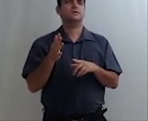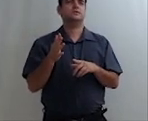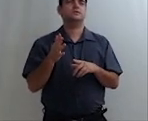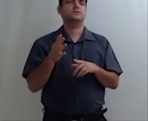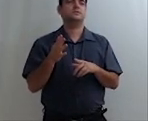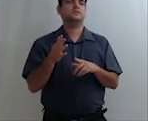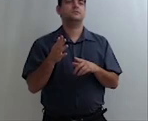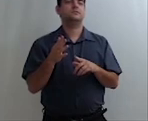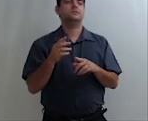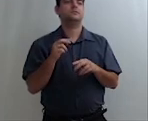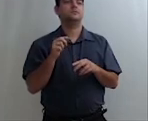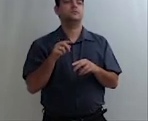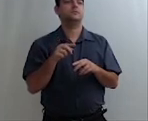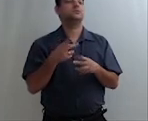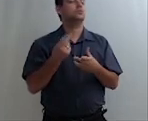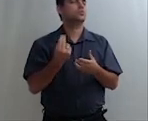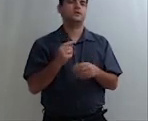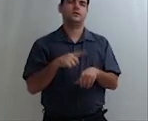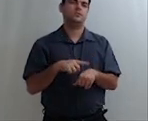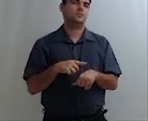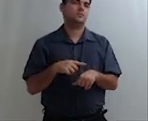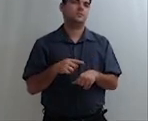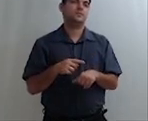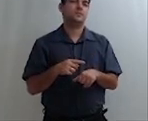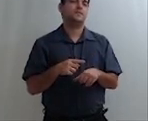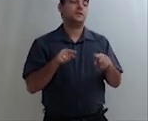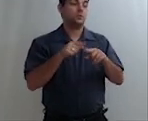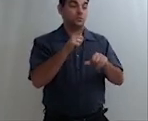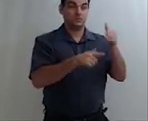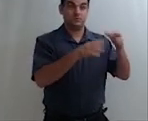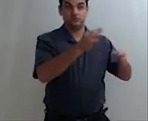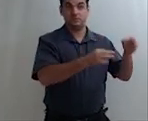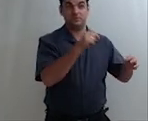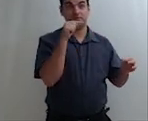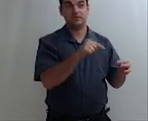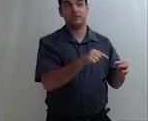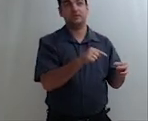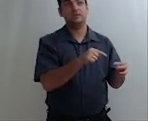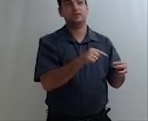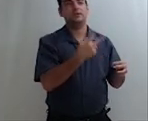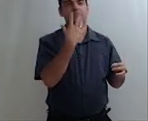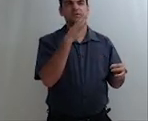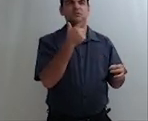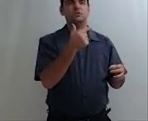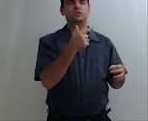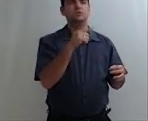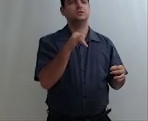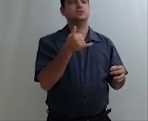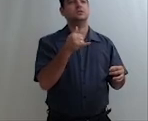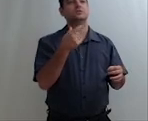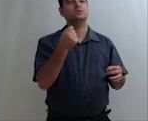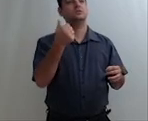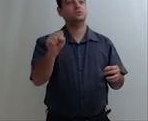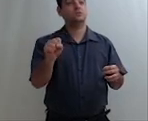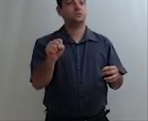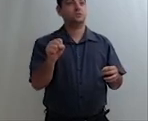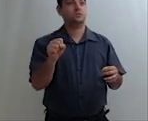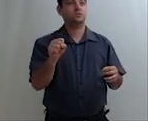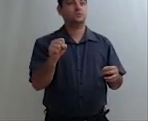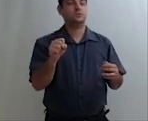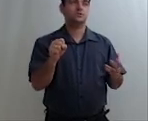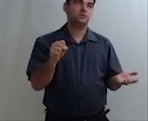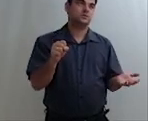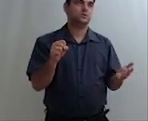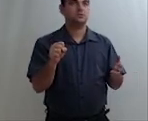aportou ao Tribunal Federal da Primeira Região em 12 de janeiro de 2018 é o Tribunal